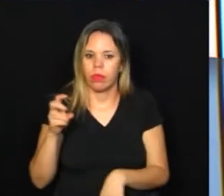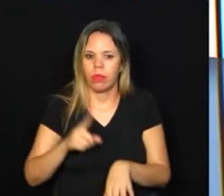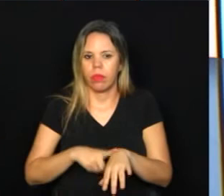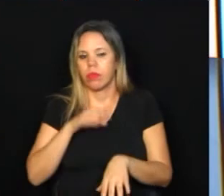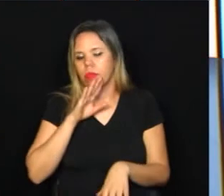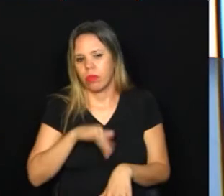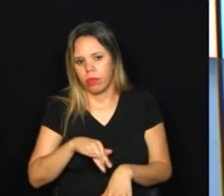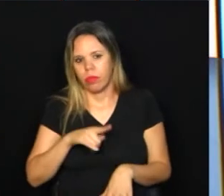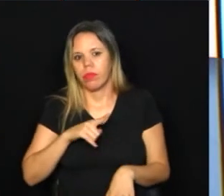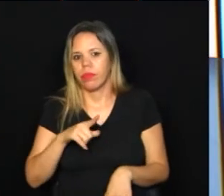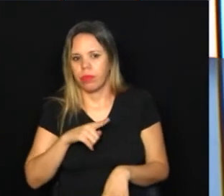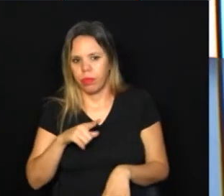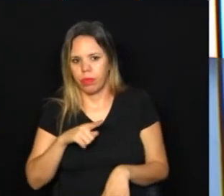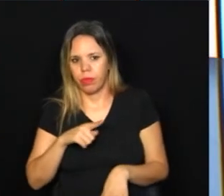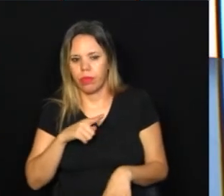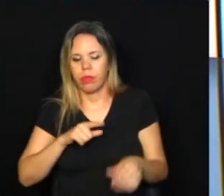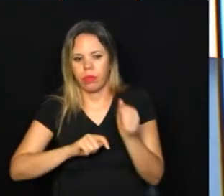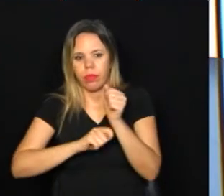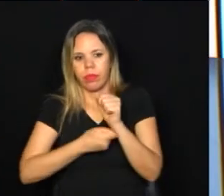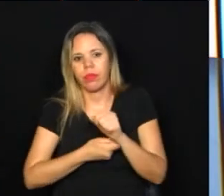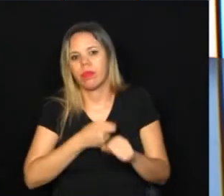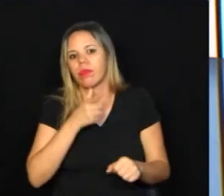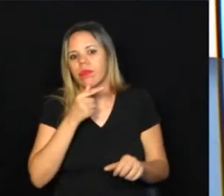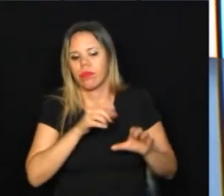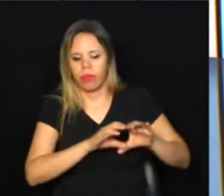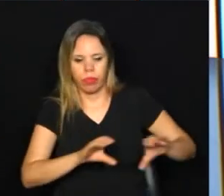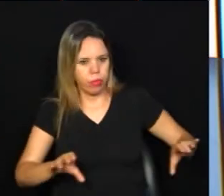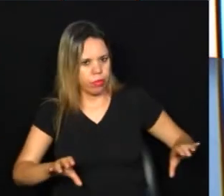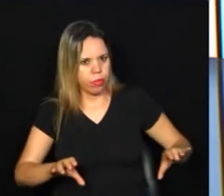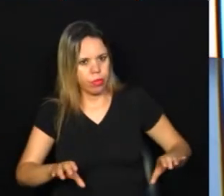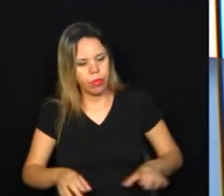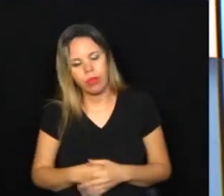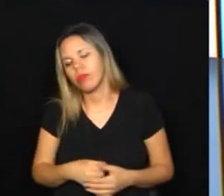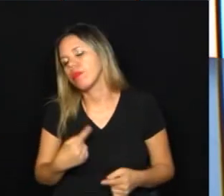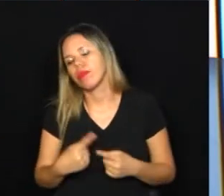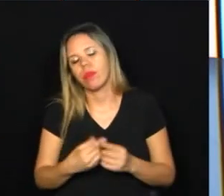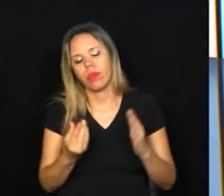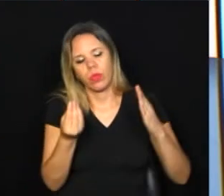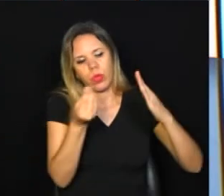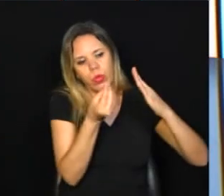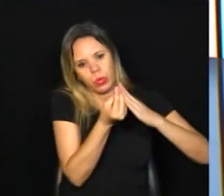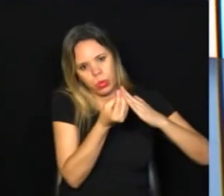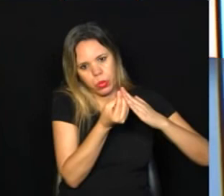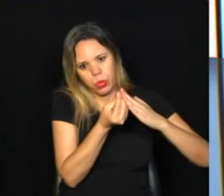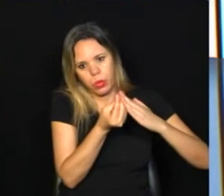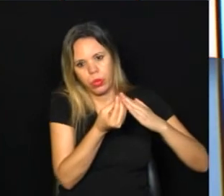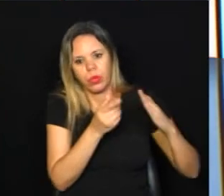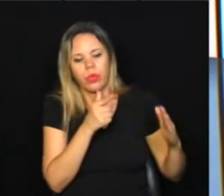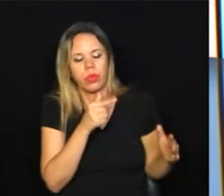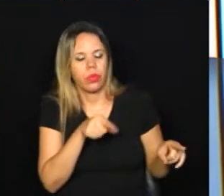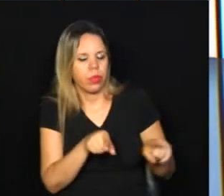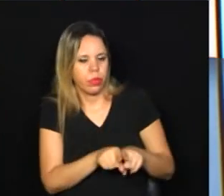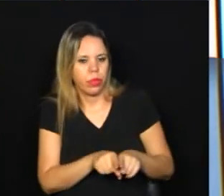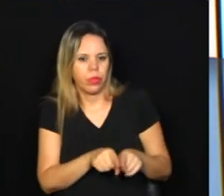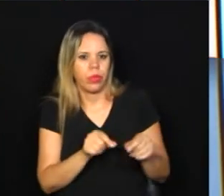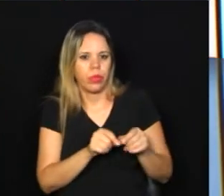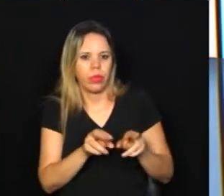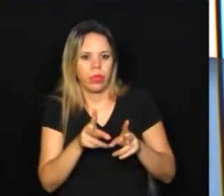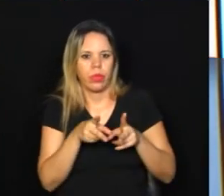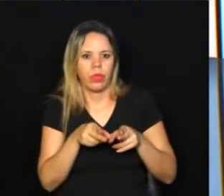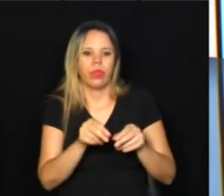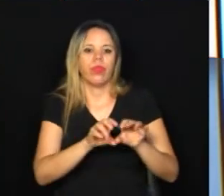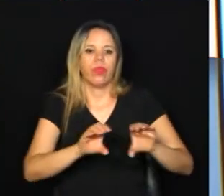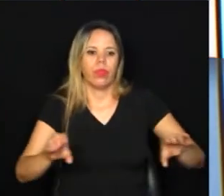tarde, haverá a interrupção do fornecimento de água, porque a Sanasa fará o serviço de capeamento de redes.